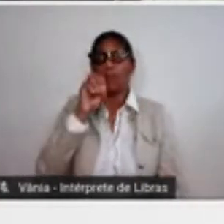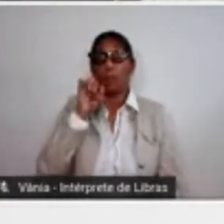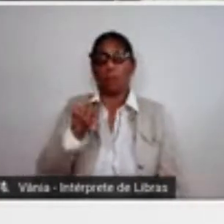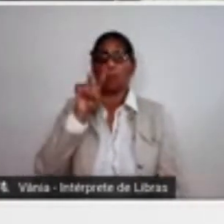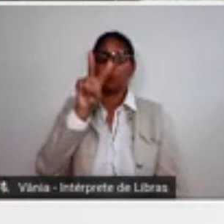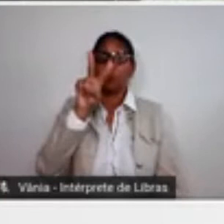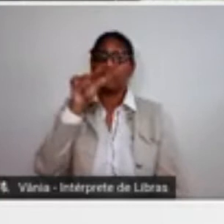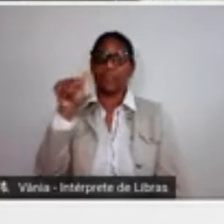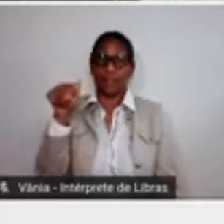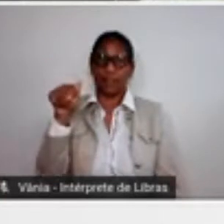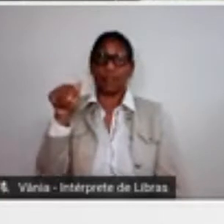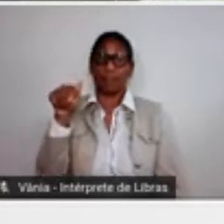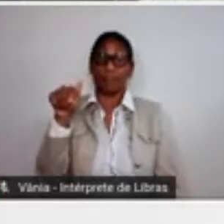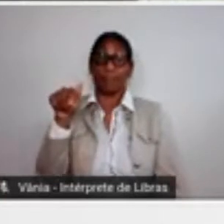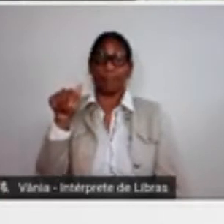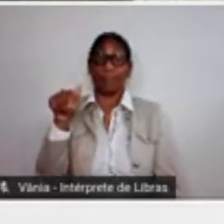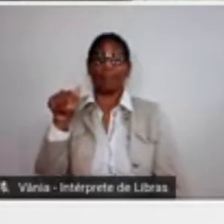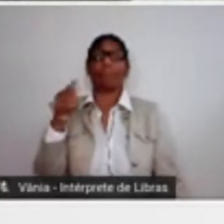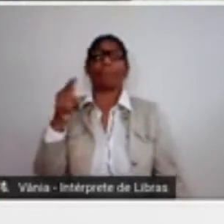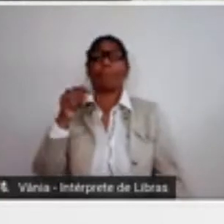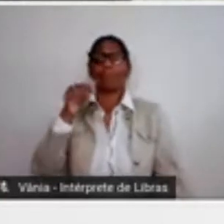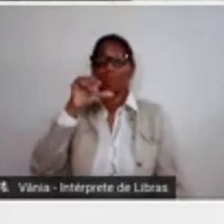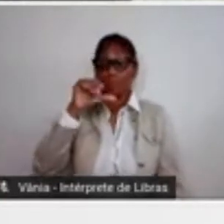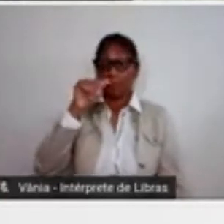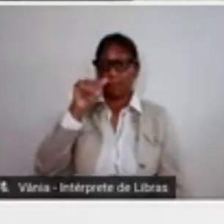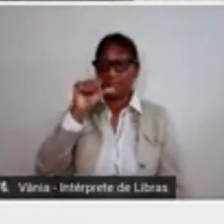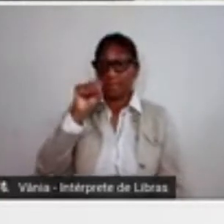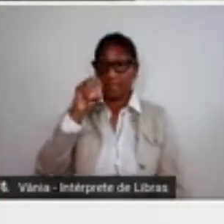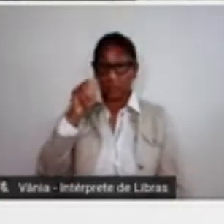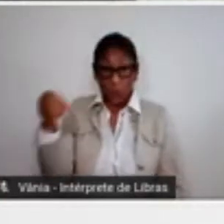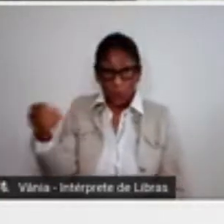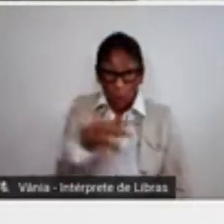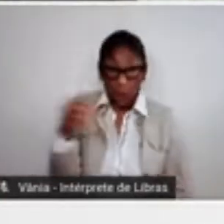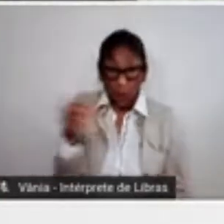seja, menos casos ativos em relação aos recuperados,